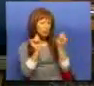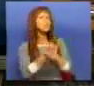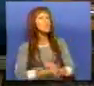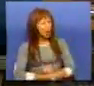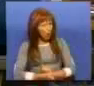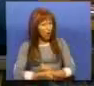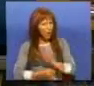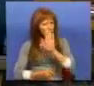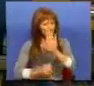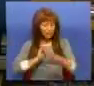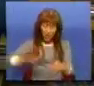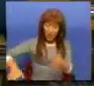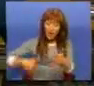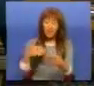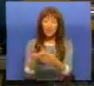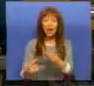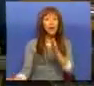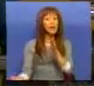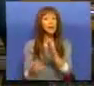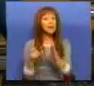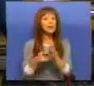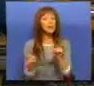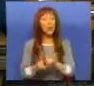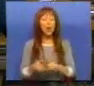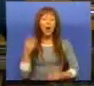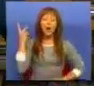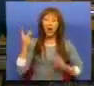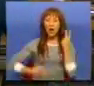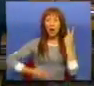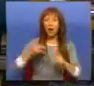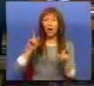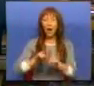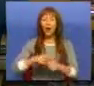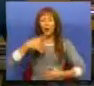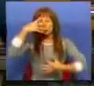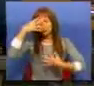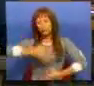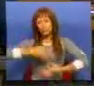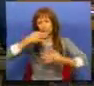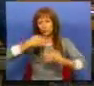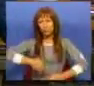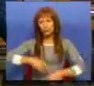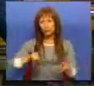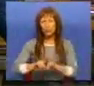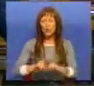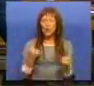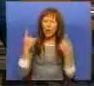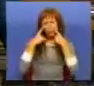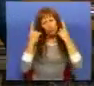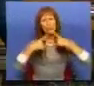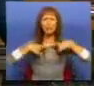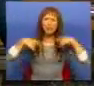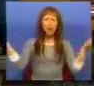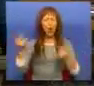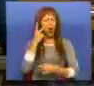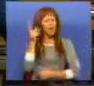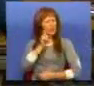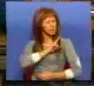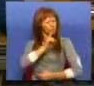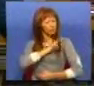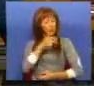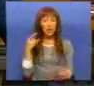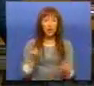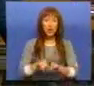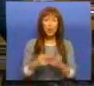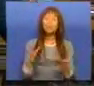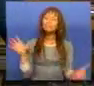contrário, conduz necessariamente a uma avaliação do comportamento, a uma exposição da vida íntima e